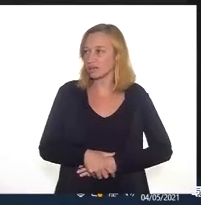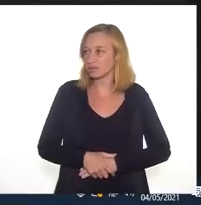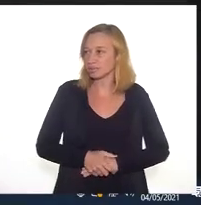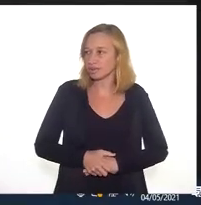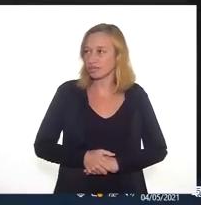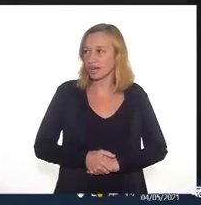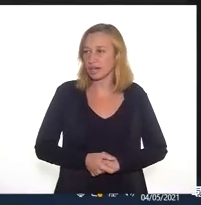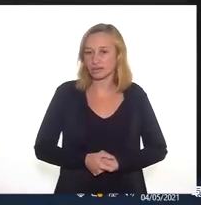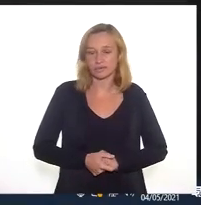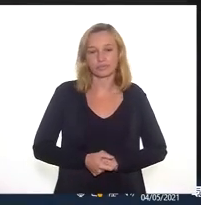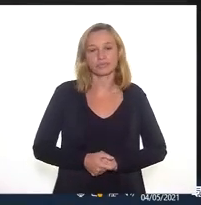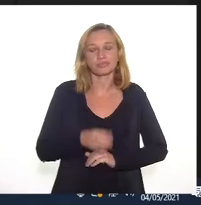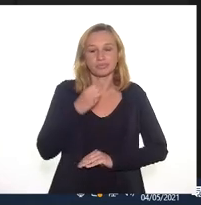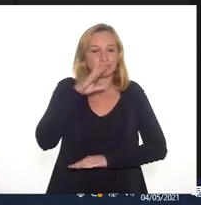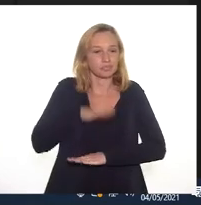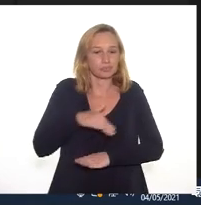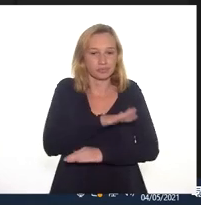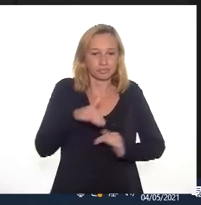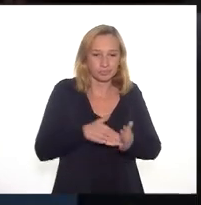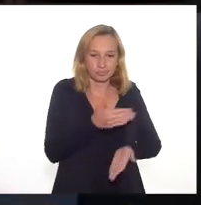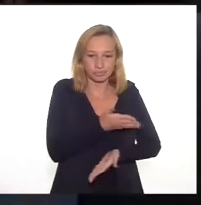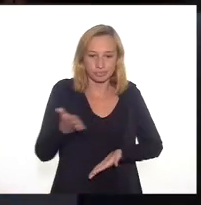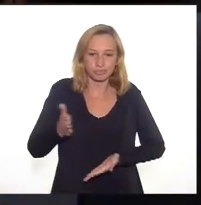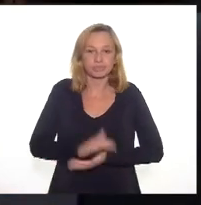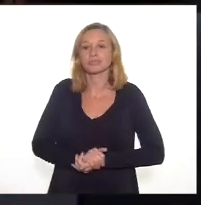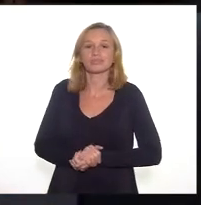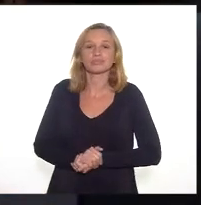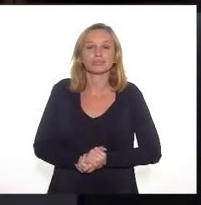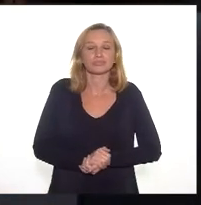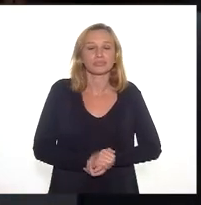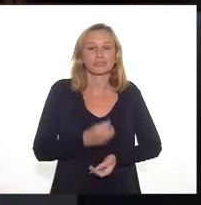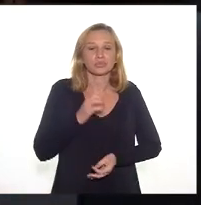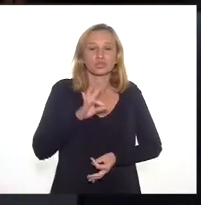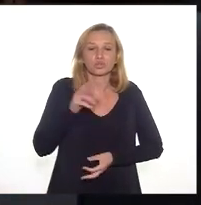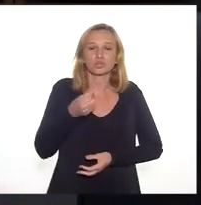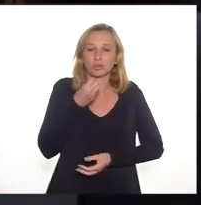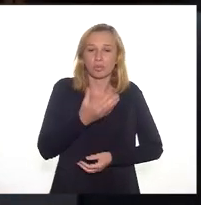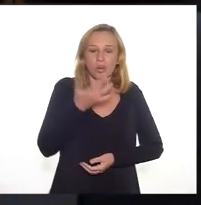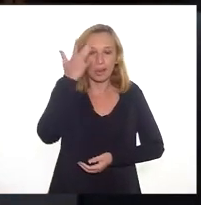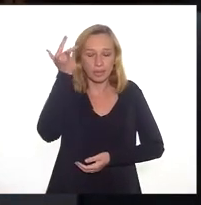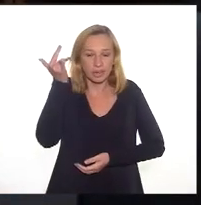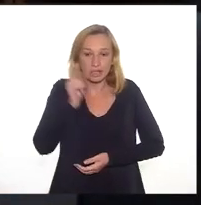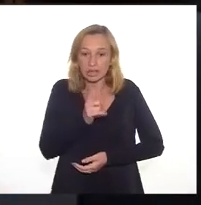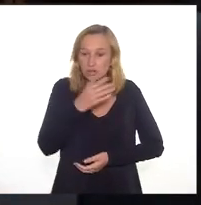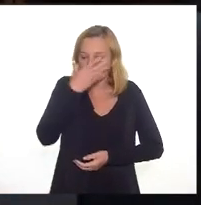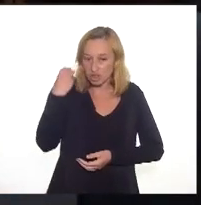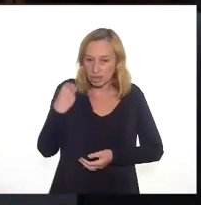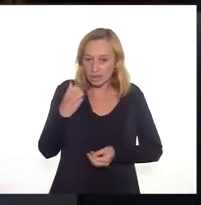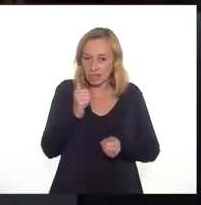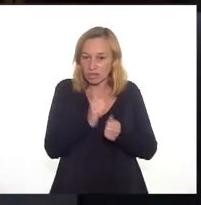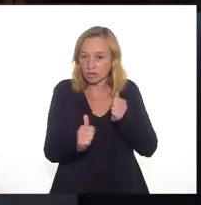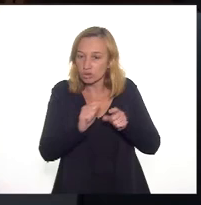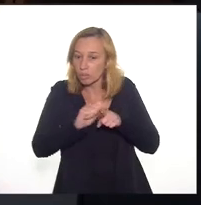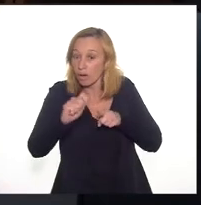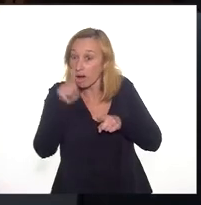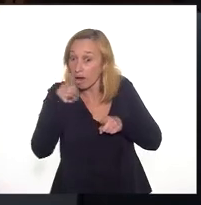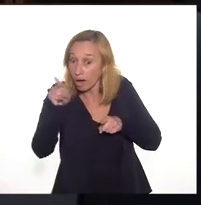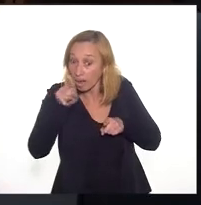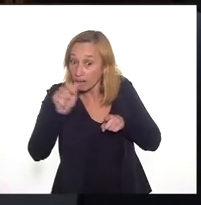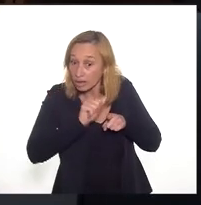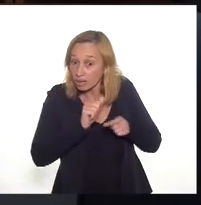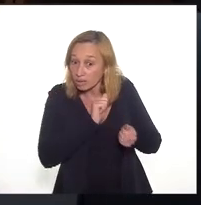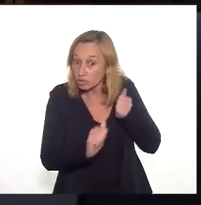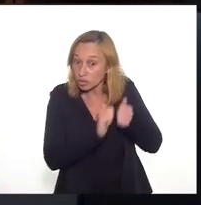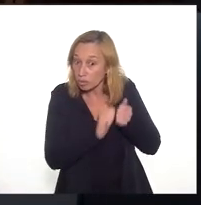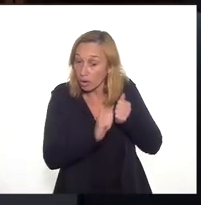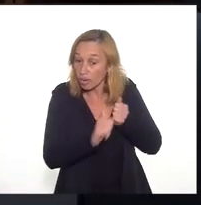por favor. Então, boa tarde a todas e a todos. Tudo de bom. Amanhã não esquecer as chuteiras, hein, lá no futebol,